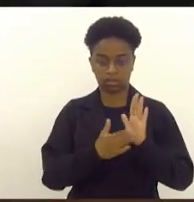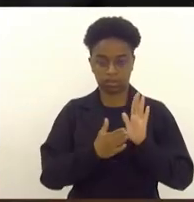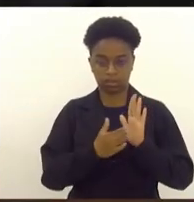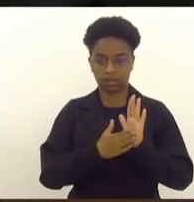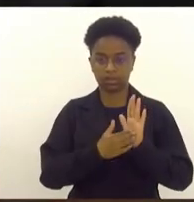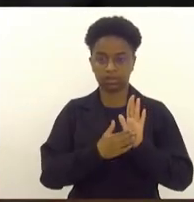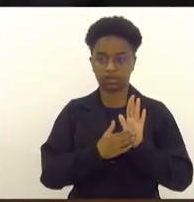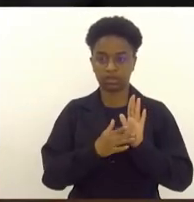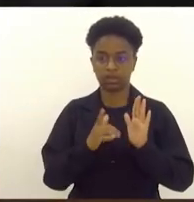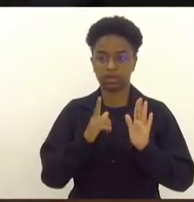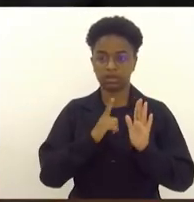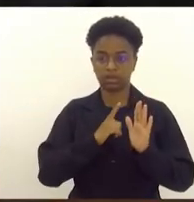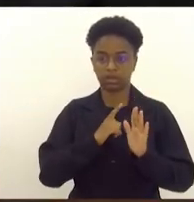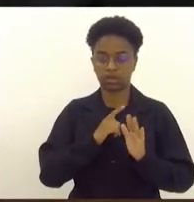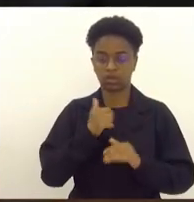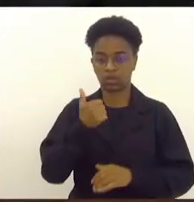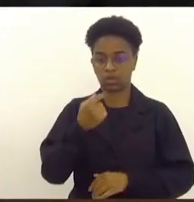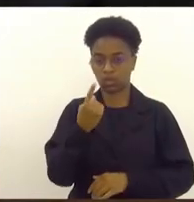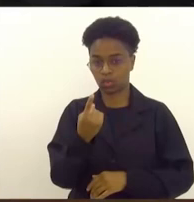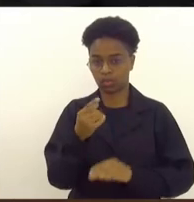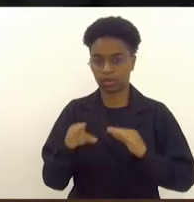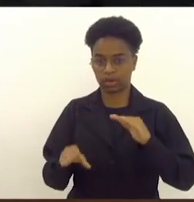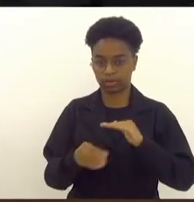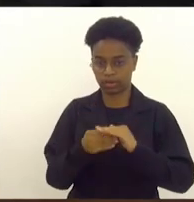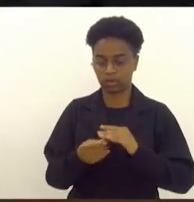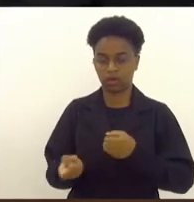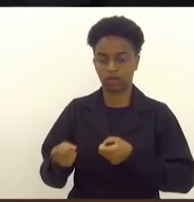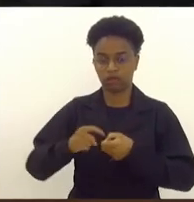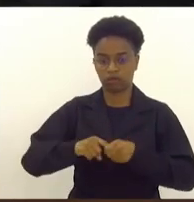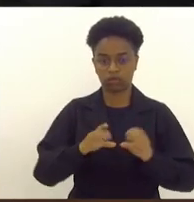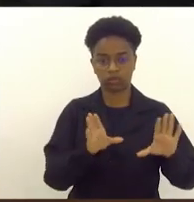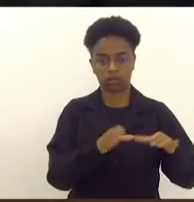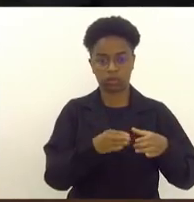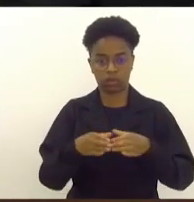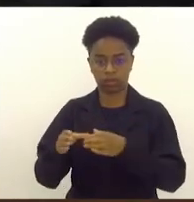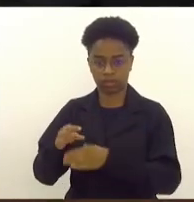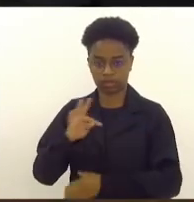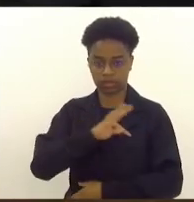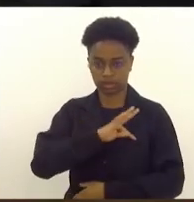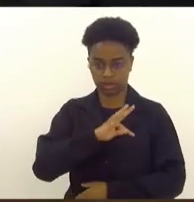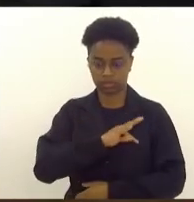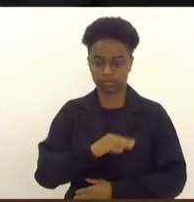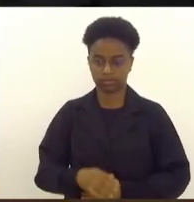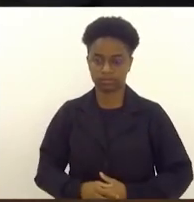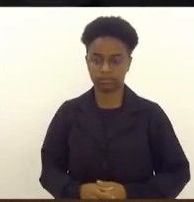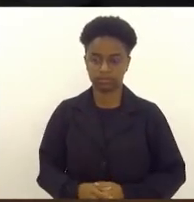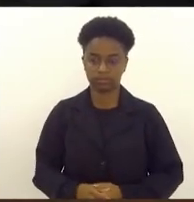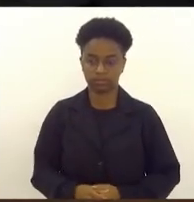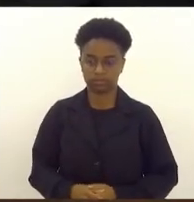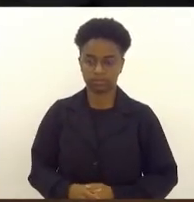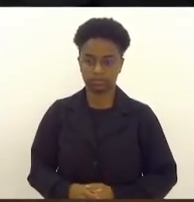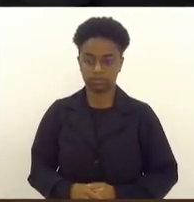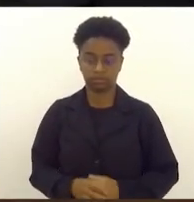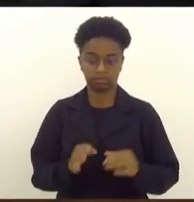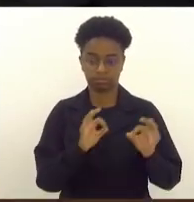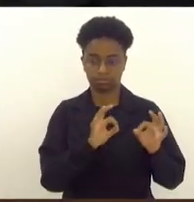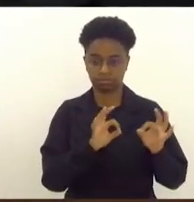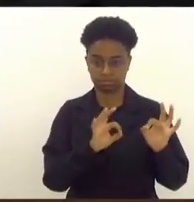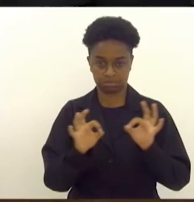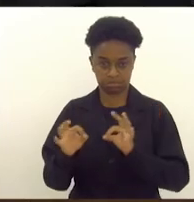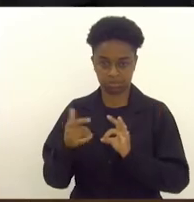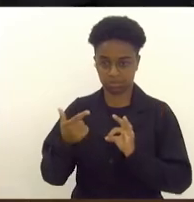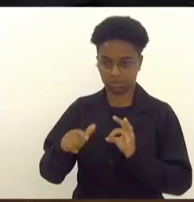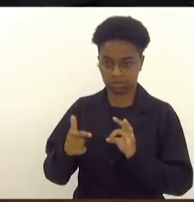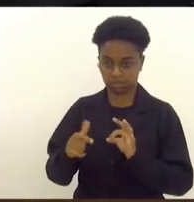propósito receber uma Emenda e retorna as condições técnicas nada a ver